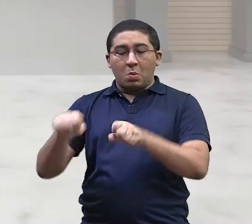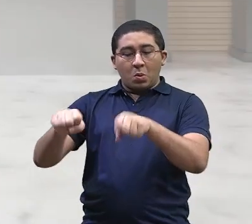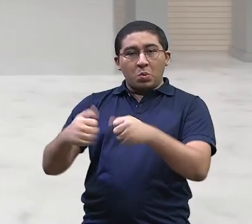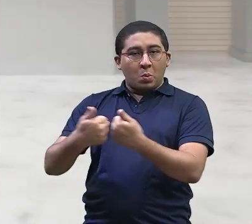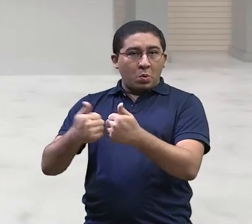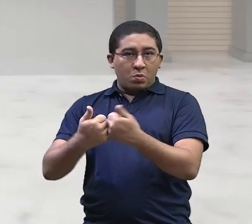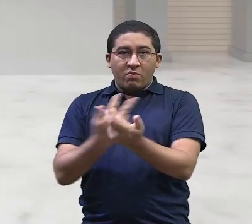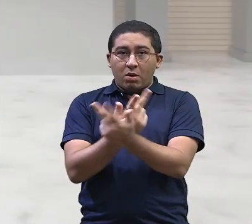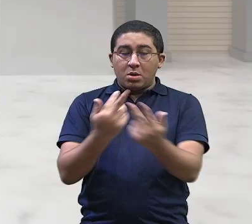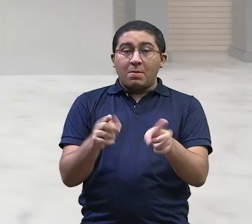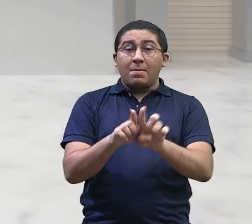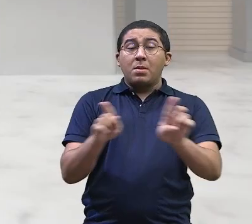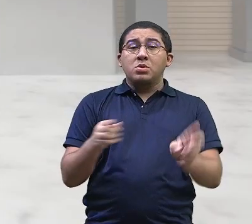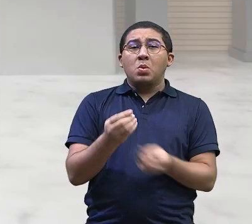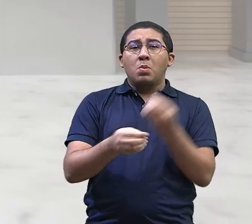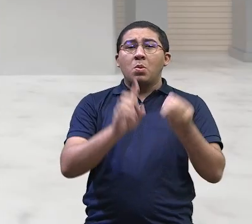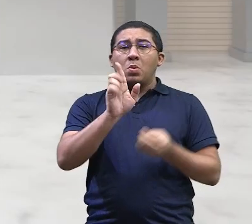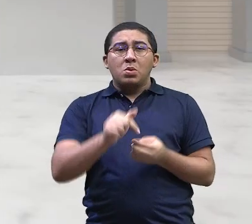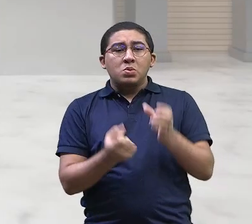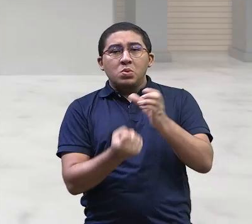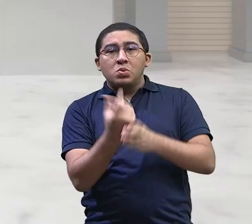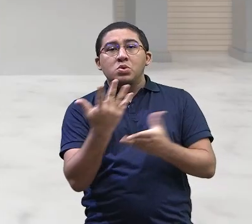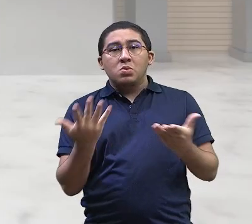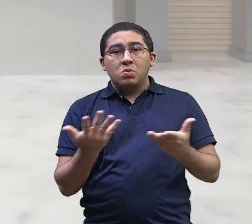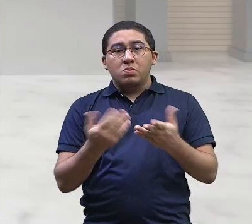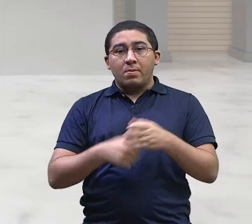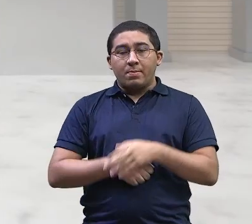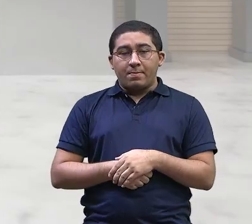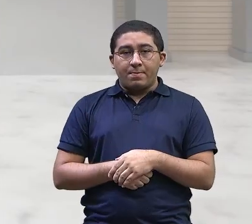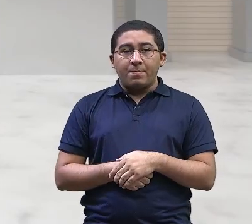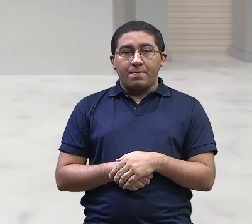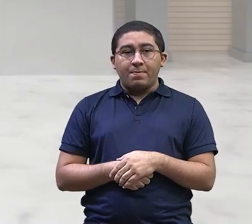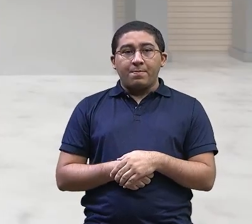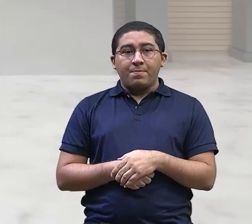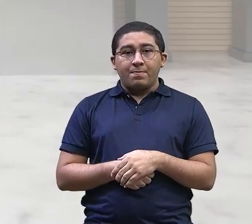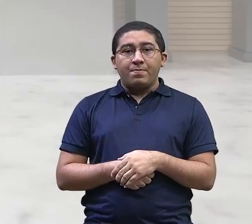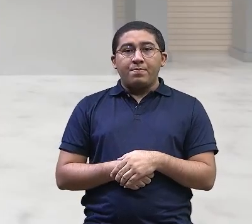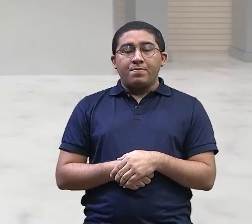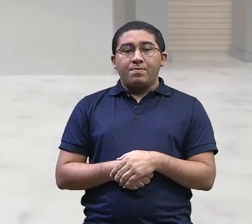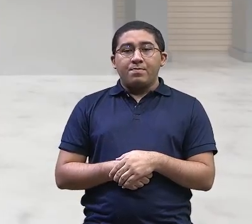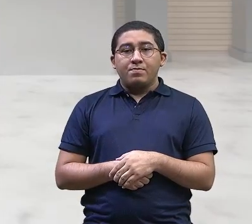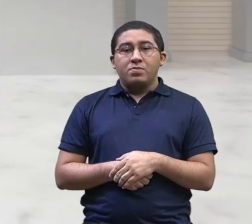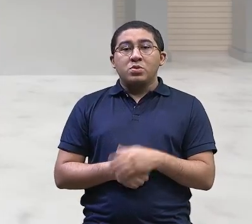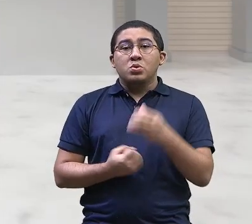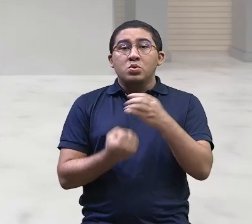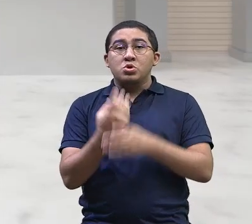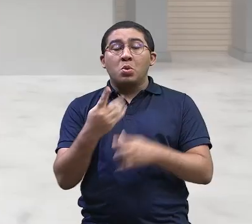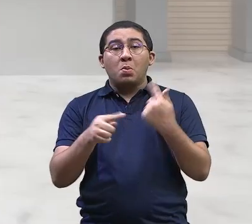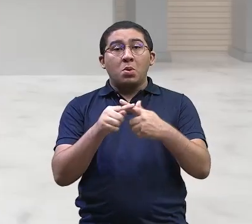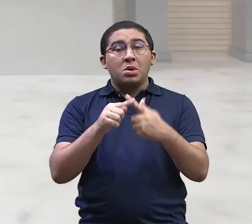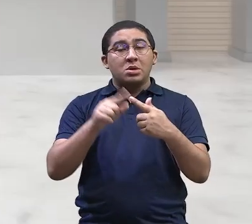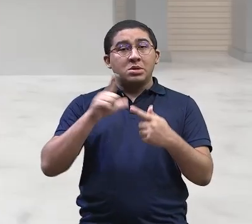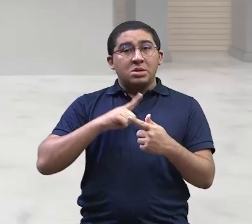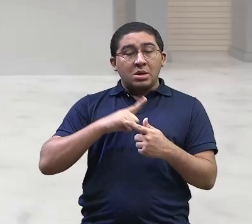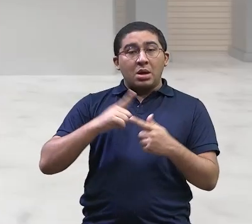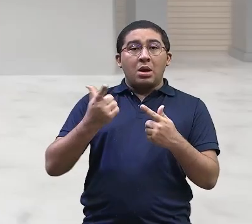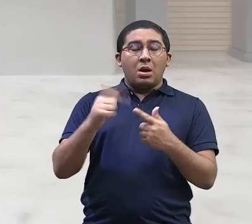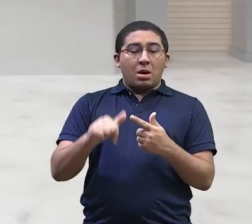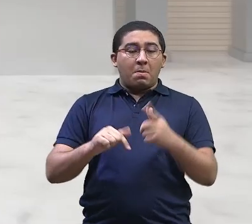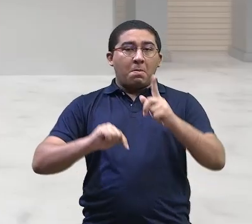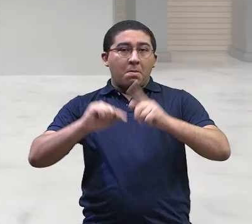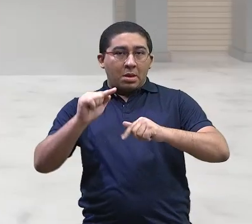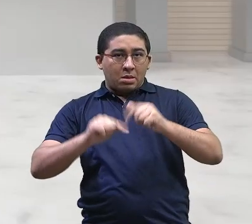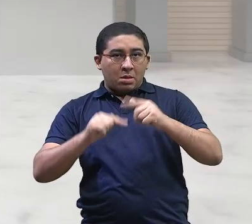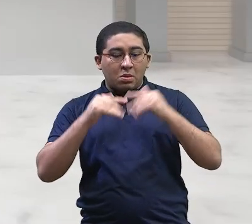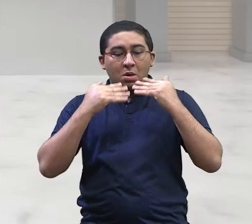como que esses combustíveis fósseis foram formados? Então, eles foram formados a partir dos processos de decomposição